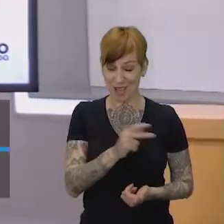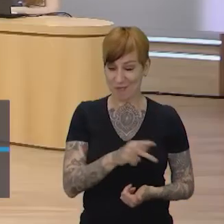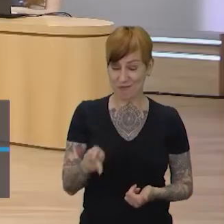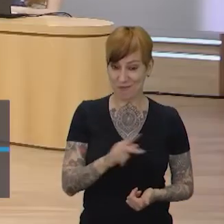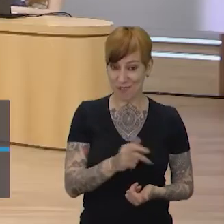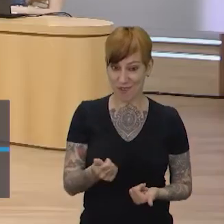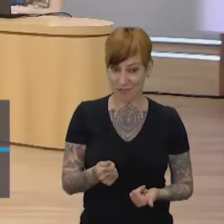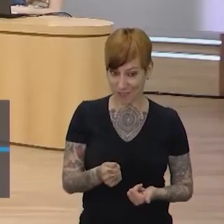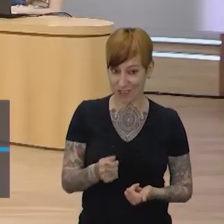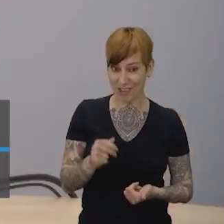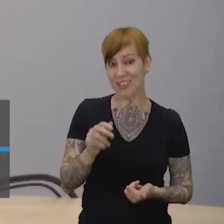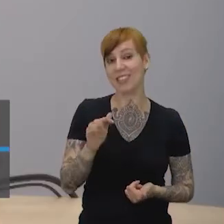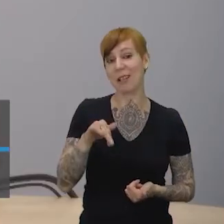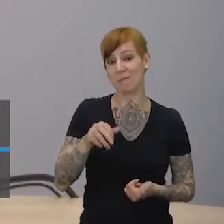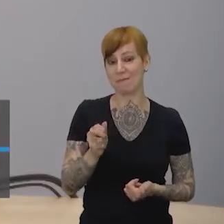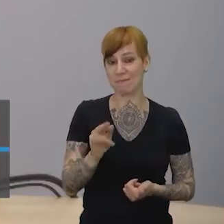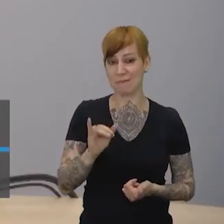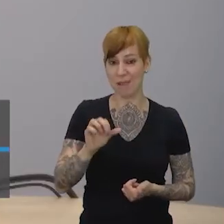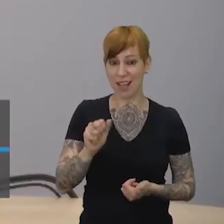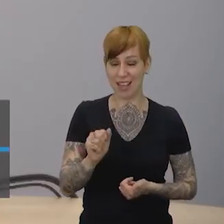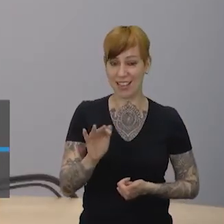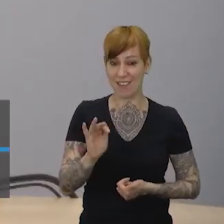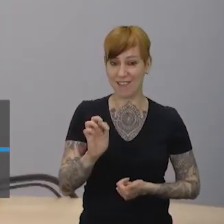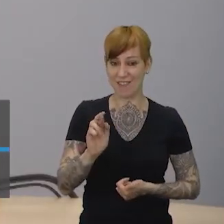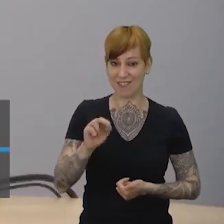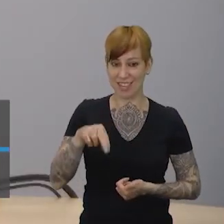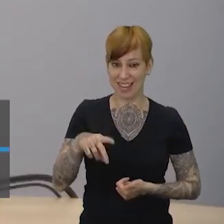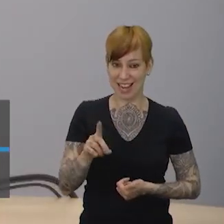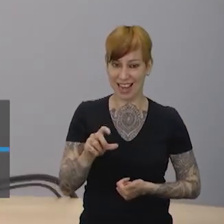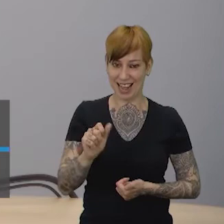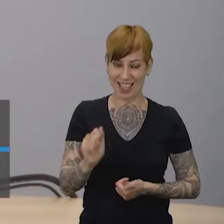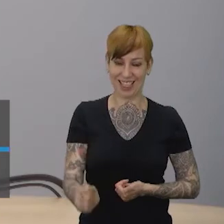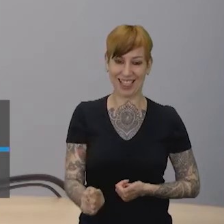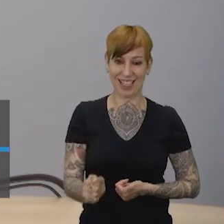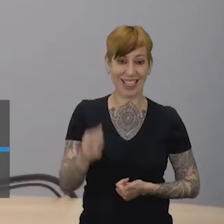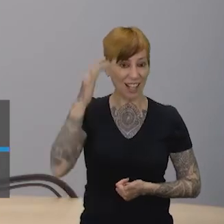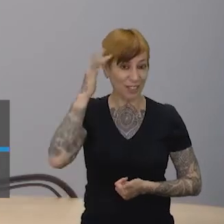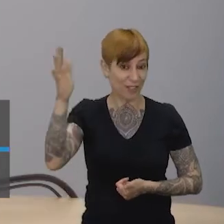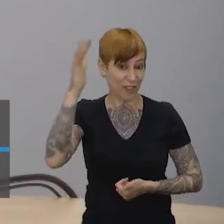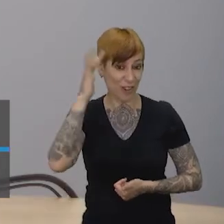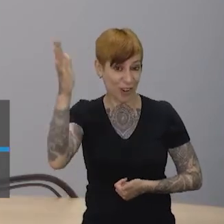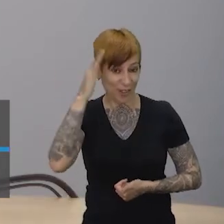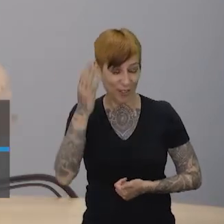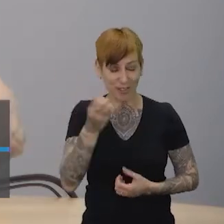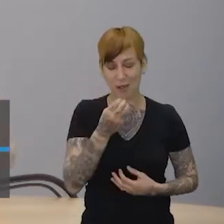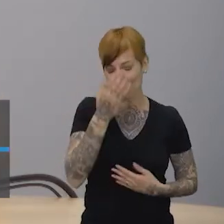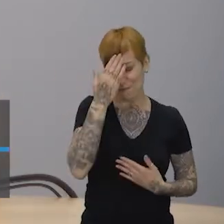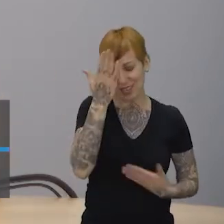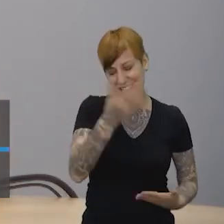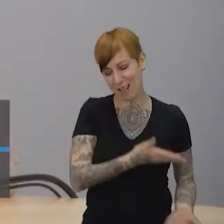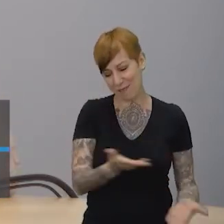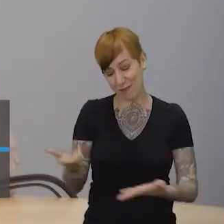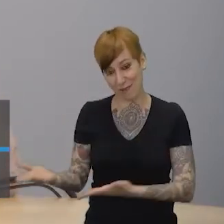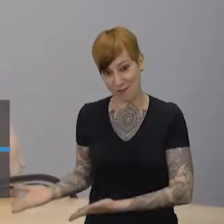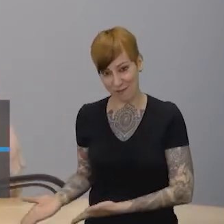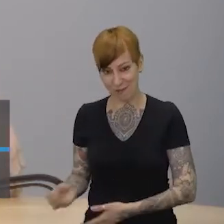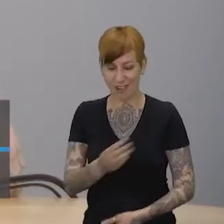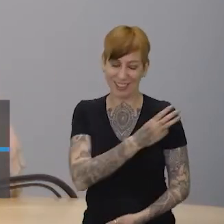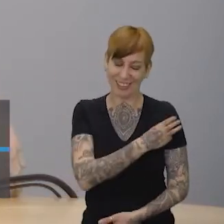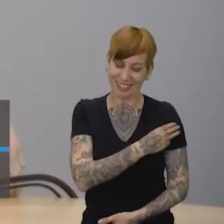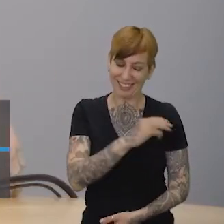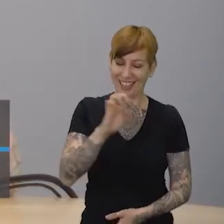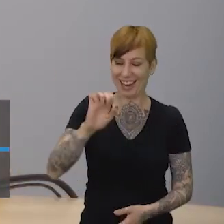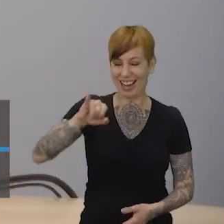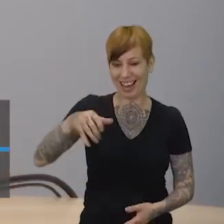Fernanda de Filosofia? Tudo bem, querido. Muito obrigada pelo convite, querido professor Alcides, terceiro termo da EJA. É uma